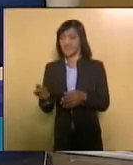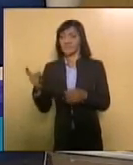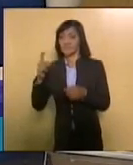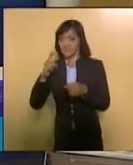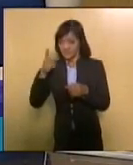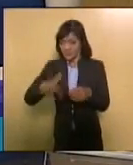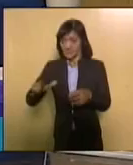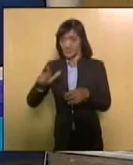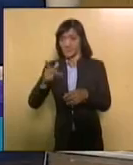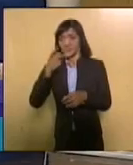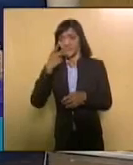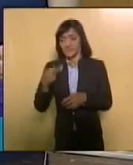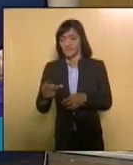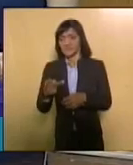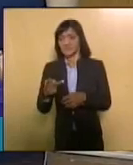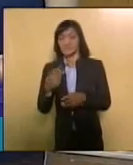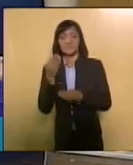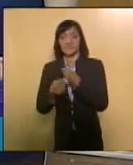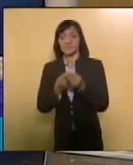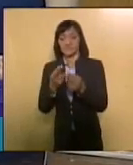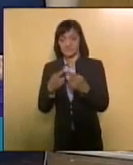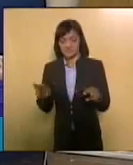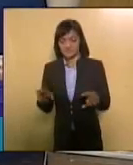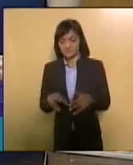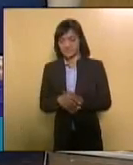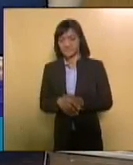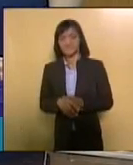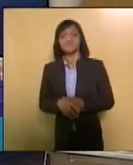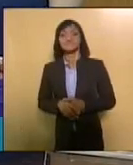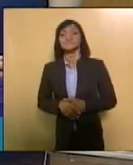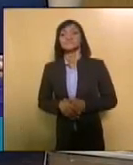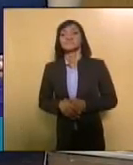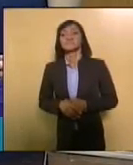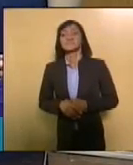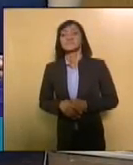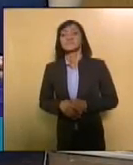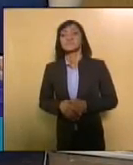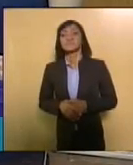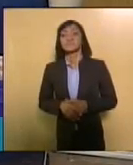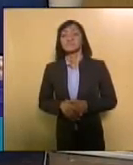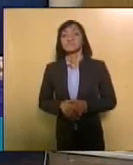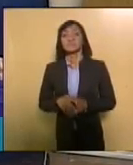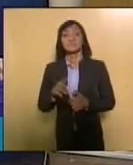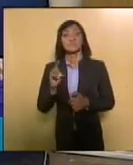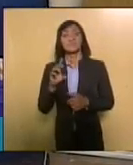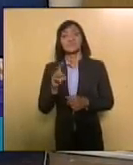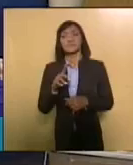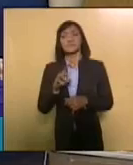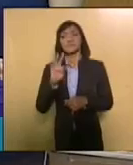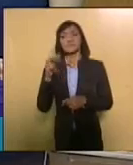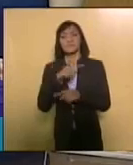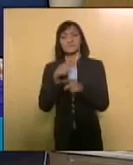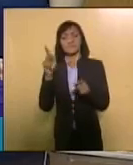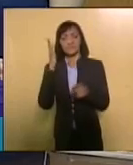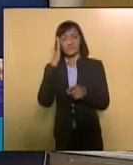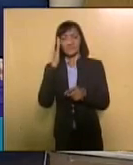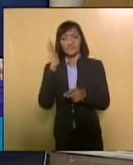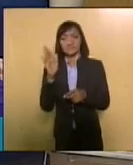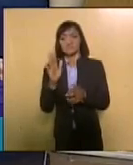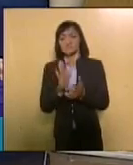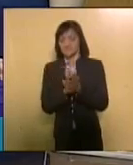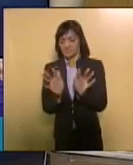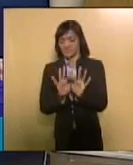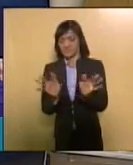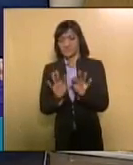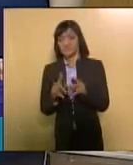soluções né E só para fazer uma uma reflexão muito Rasa mas